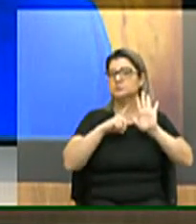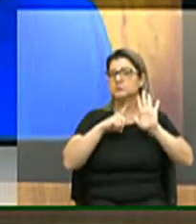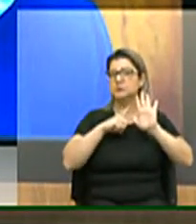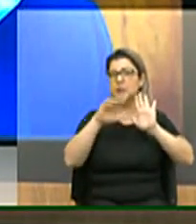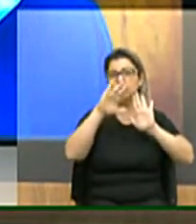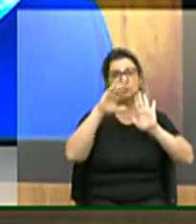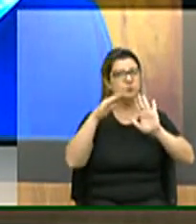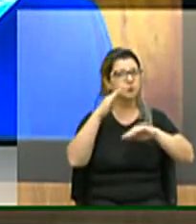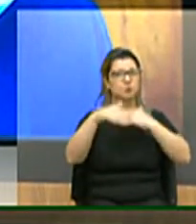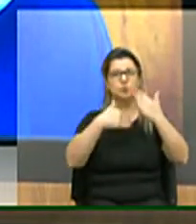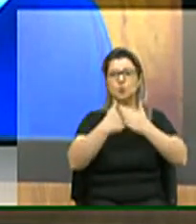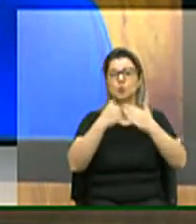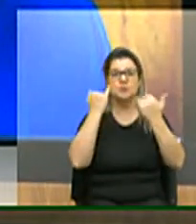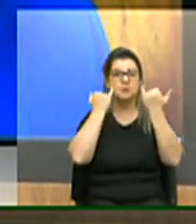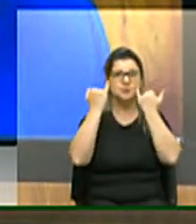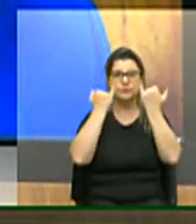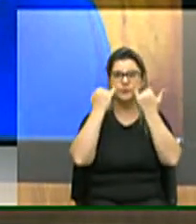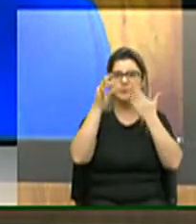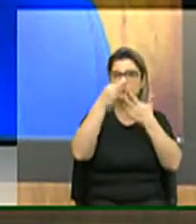essas informações aí, detalhes.